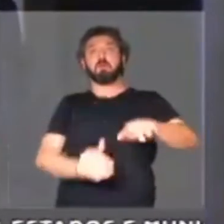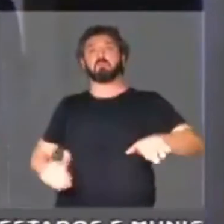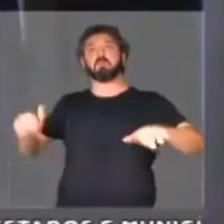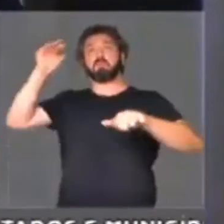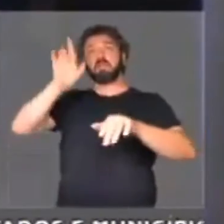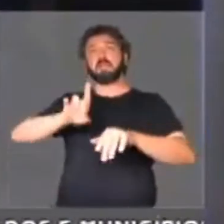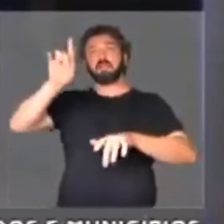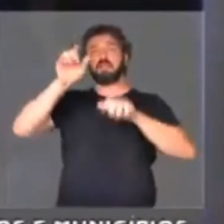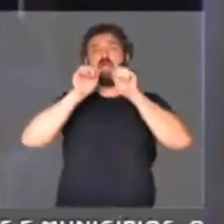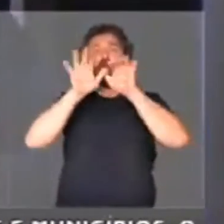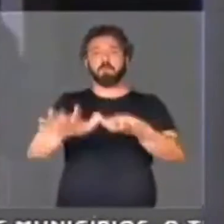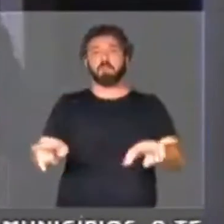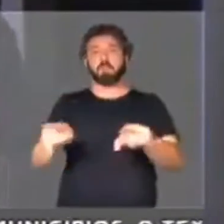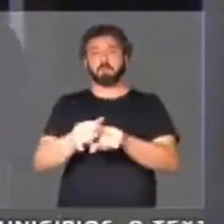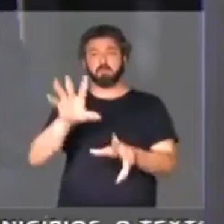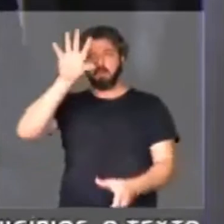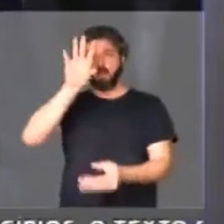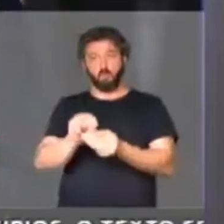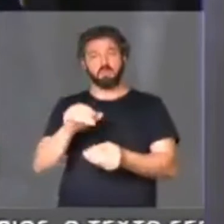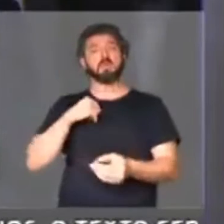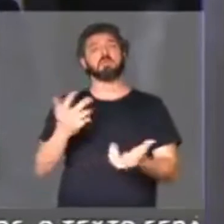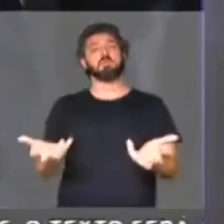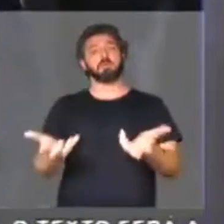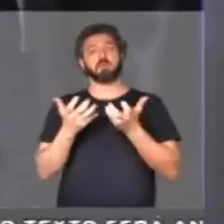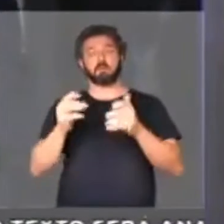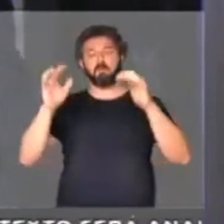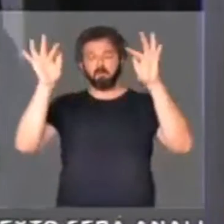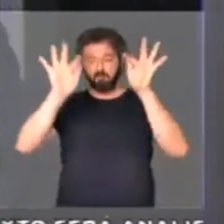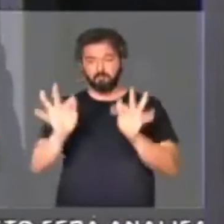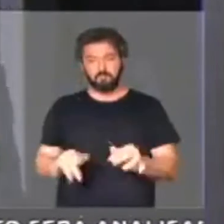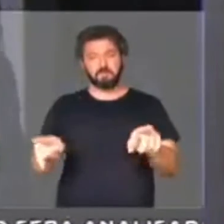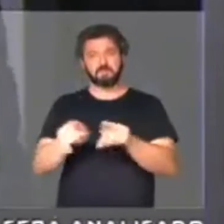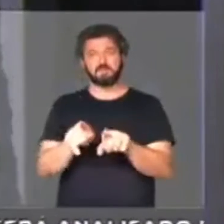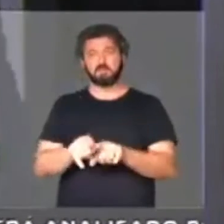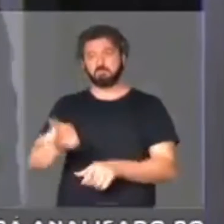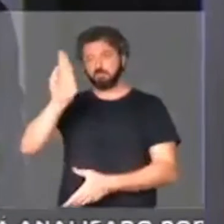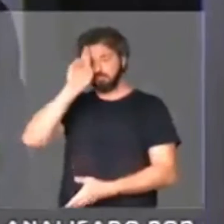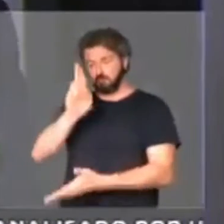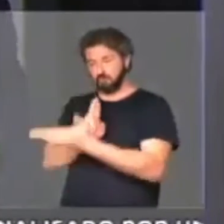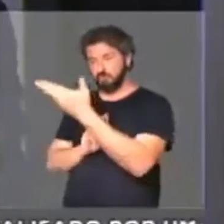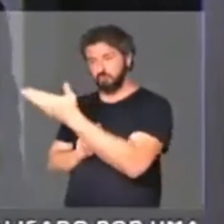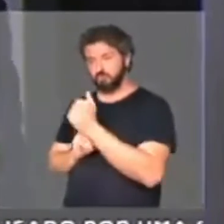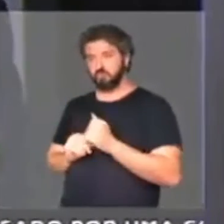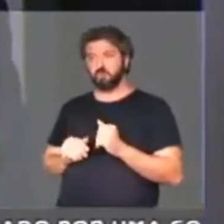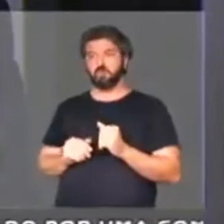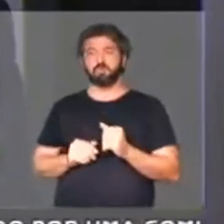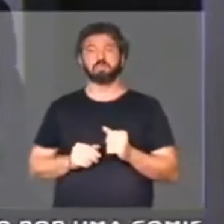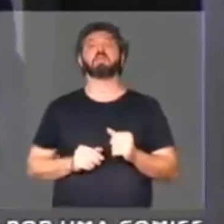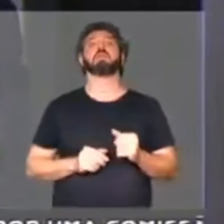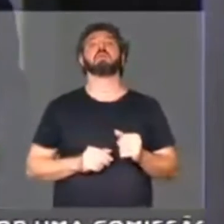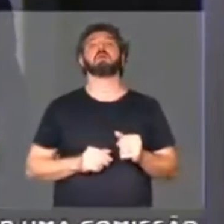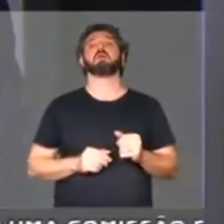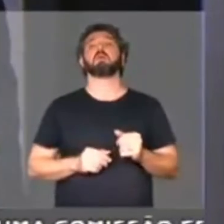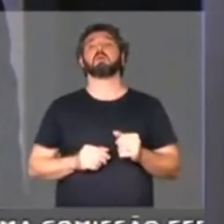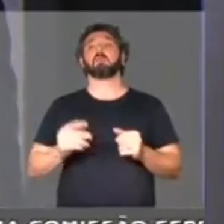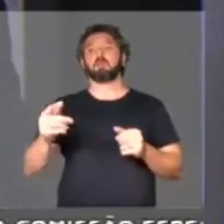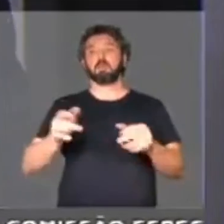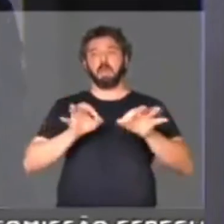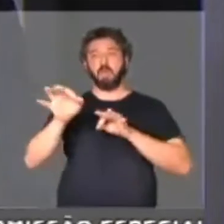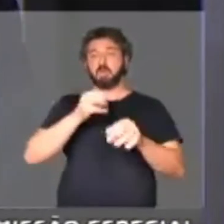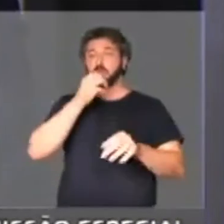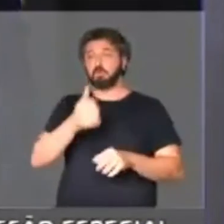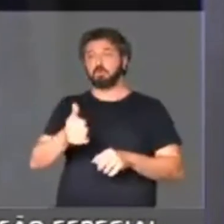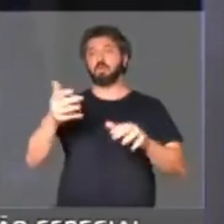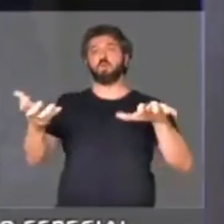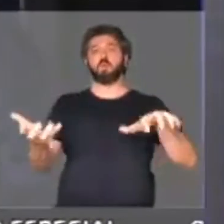de Deus. E para concluir, quero desejar felicidades a Vossa Excelência, que comanda bem o Congresso